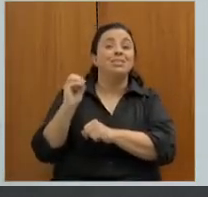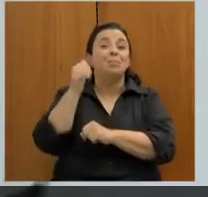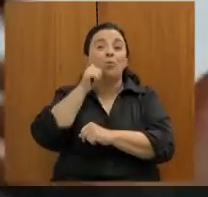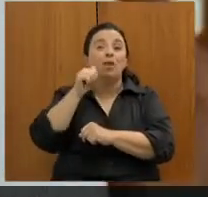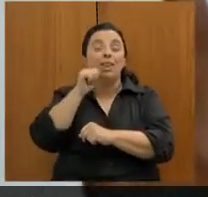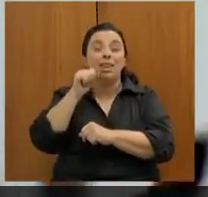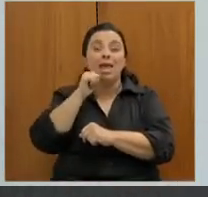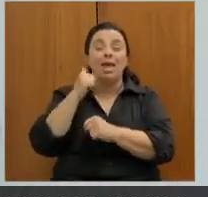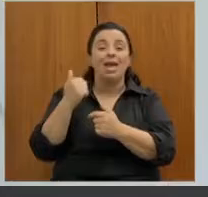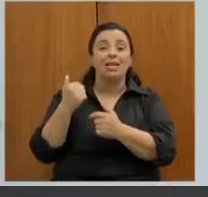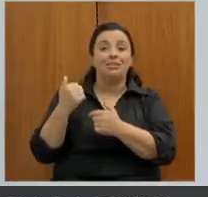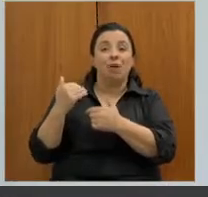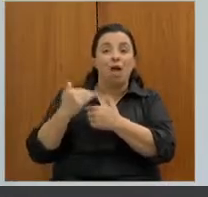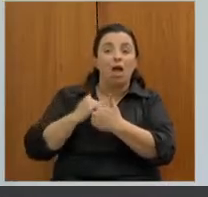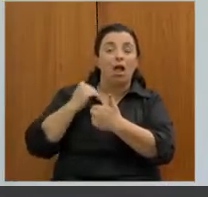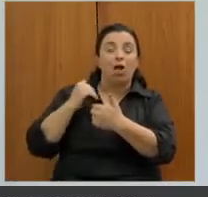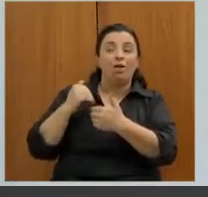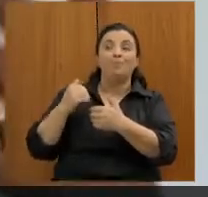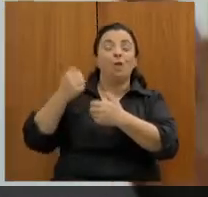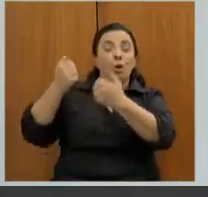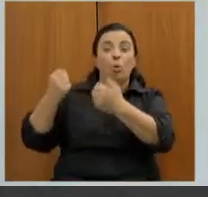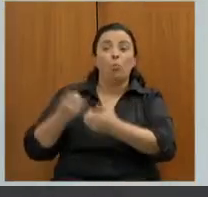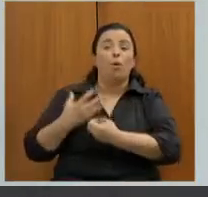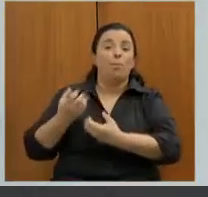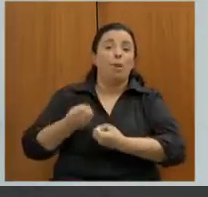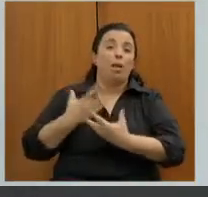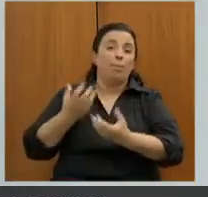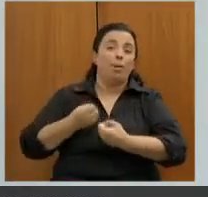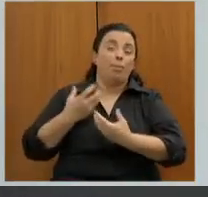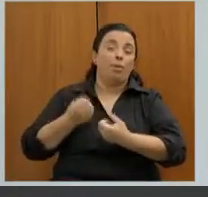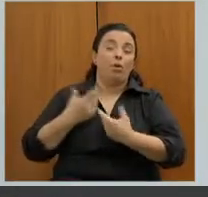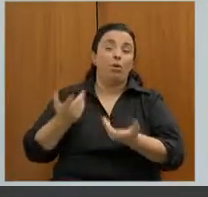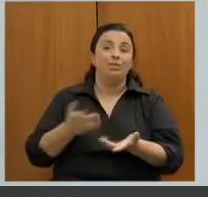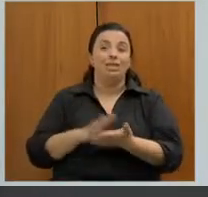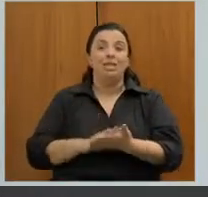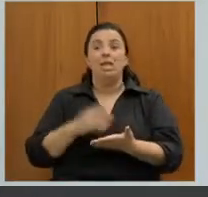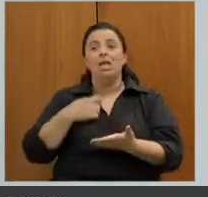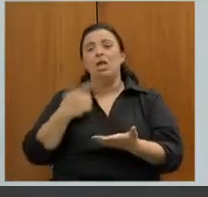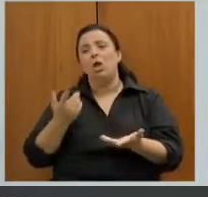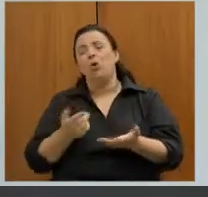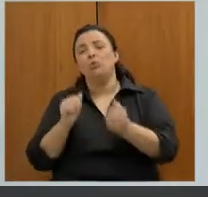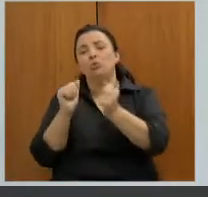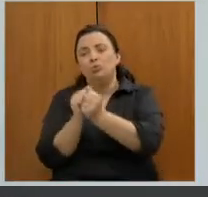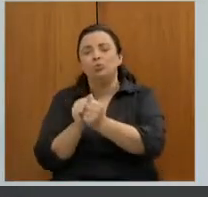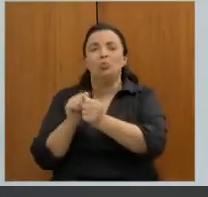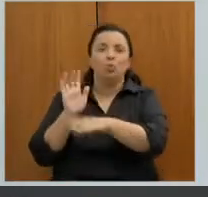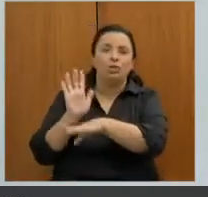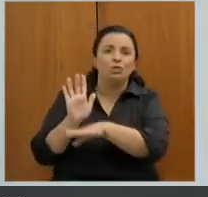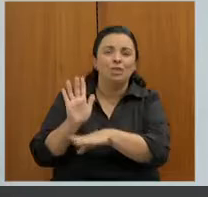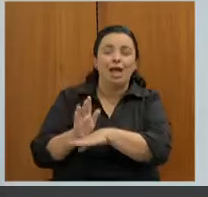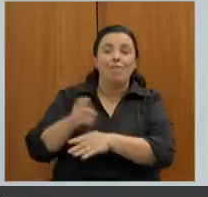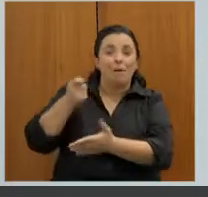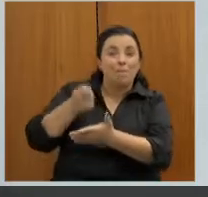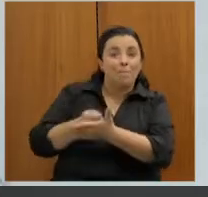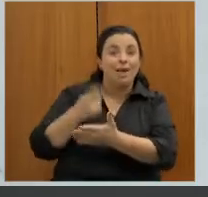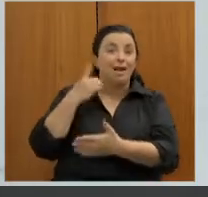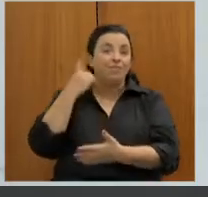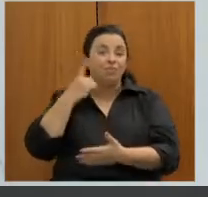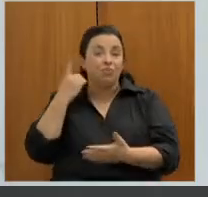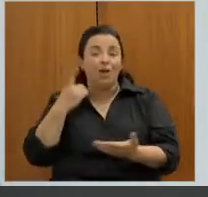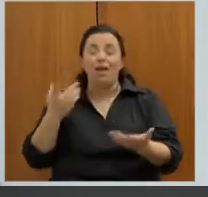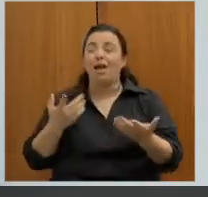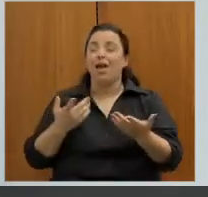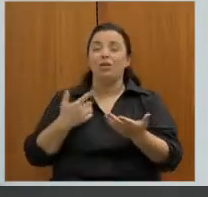na mão vou na Delegacia eu pago psicólogo eu pagava advogado enfim eu fazia todo um trabalho meu mesmo como